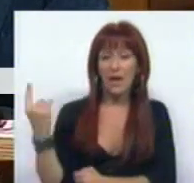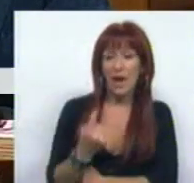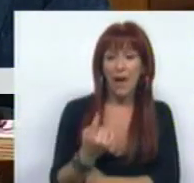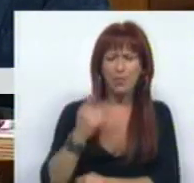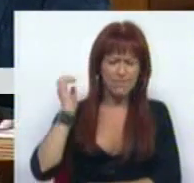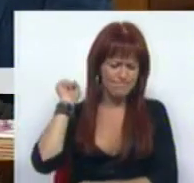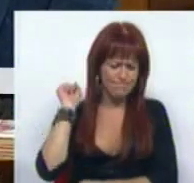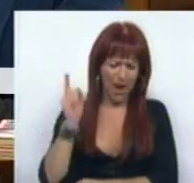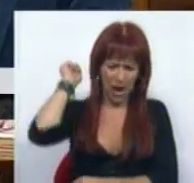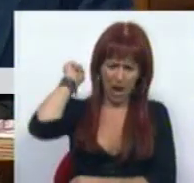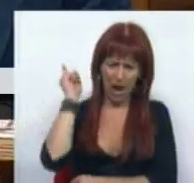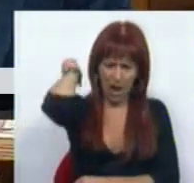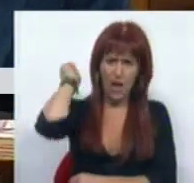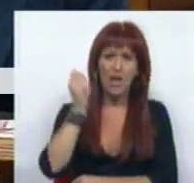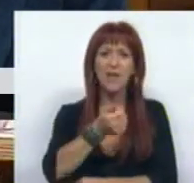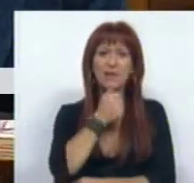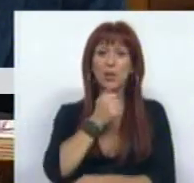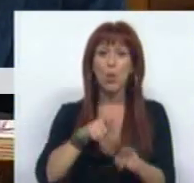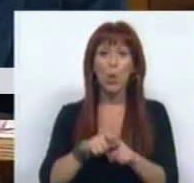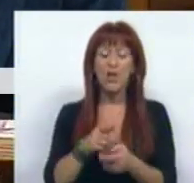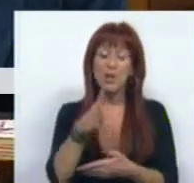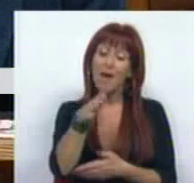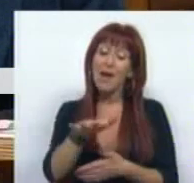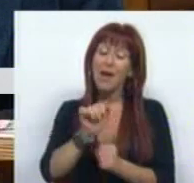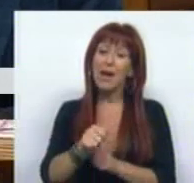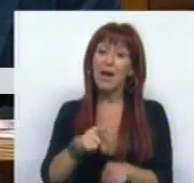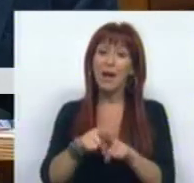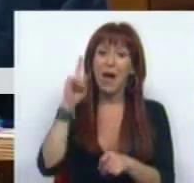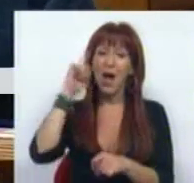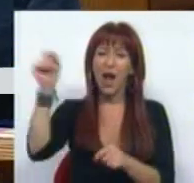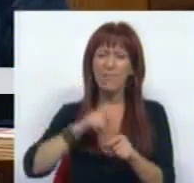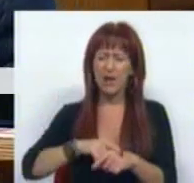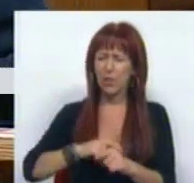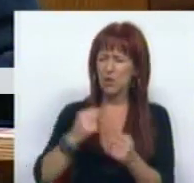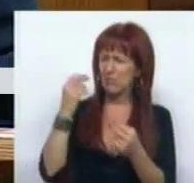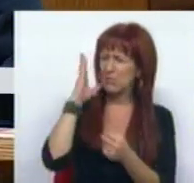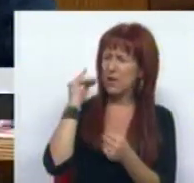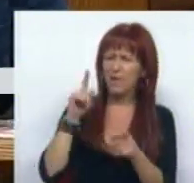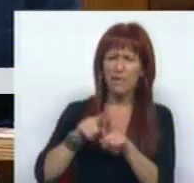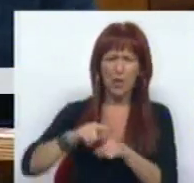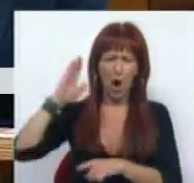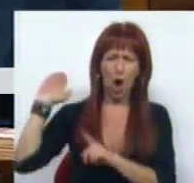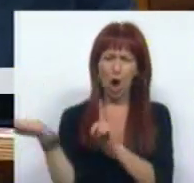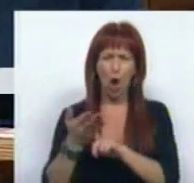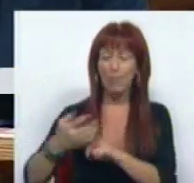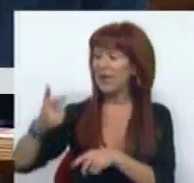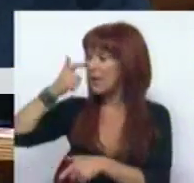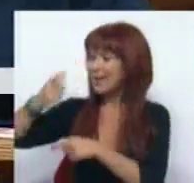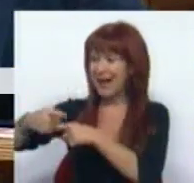imposição brutal das decisões do eixo alemão e a humilhação punitiva da Grécia e do seu